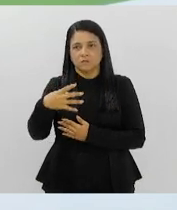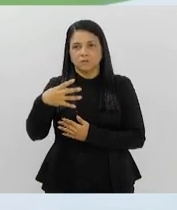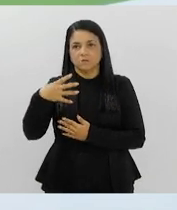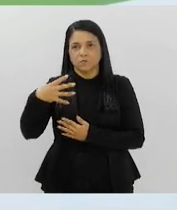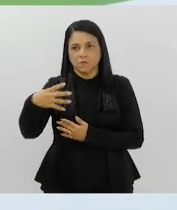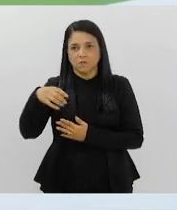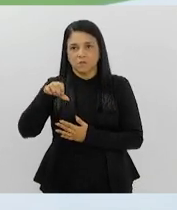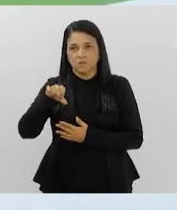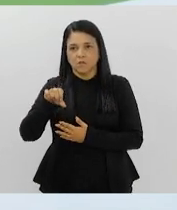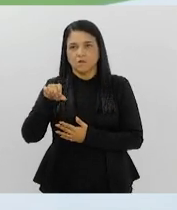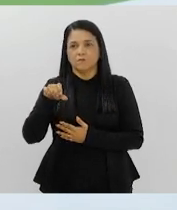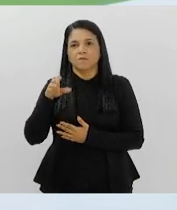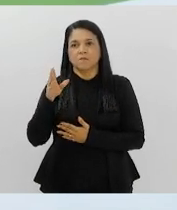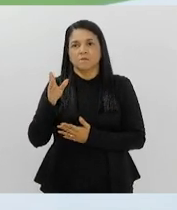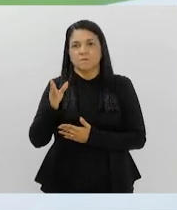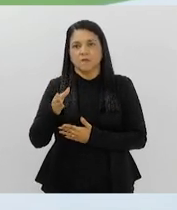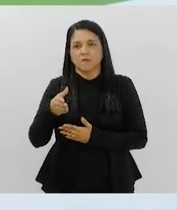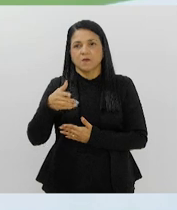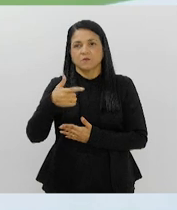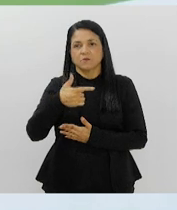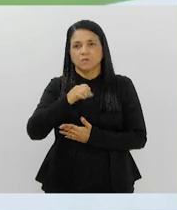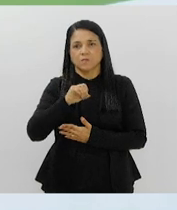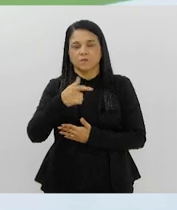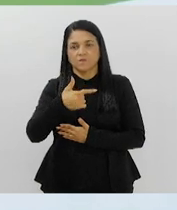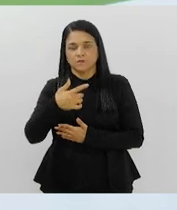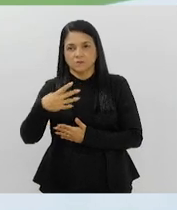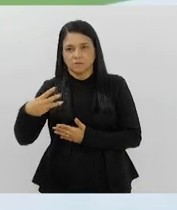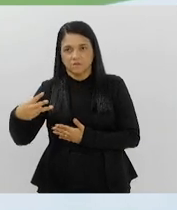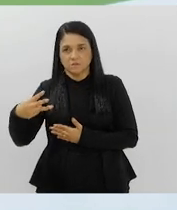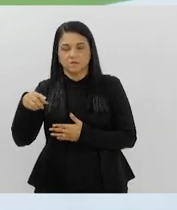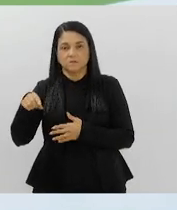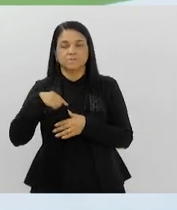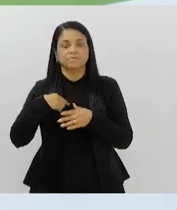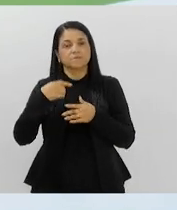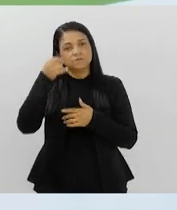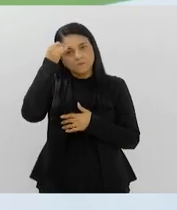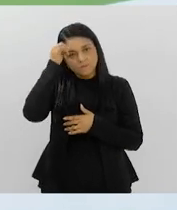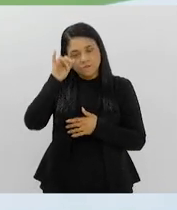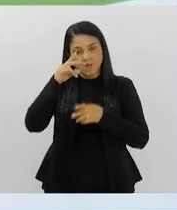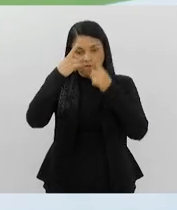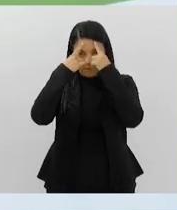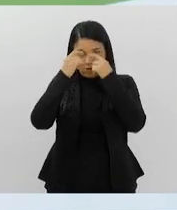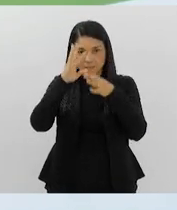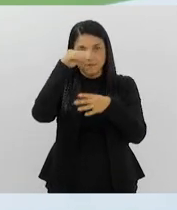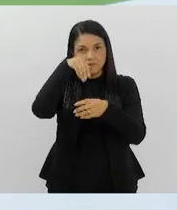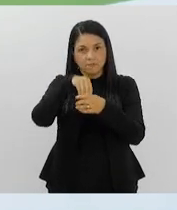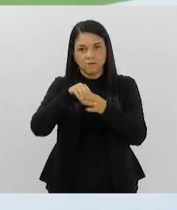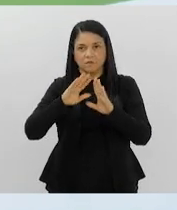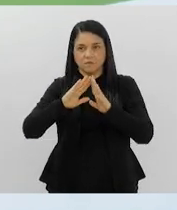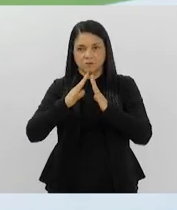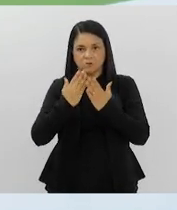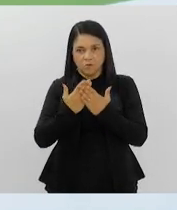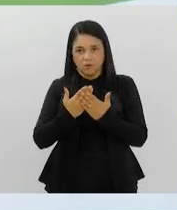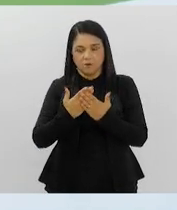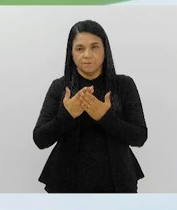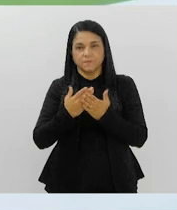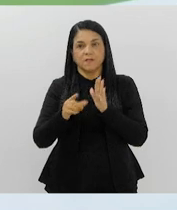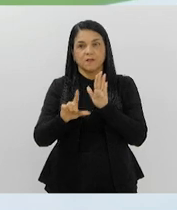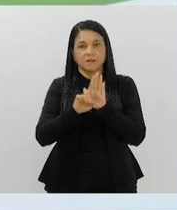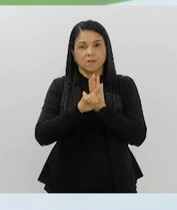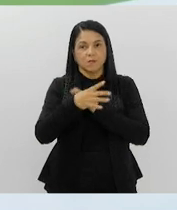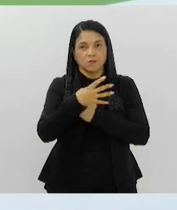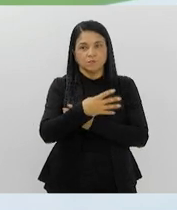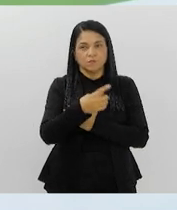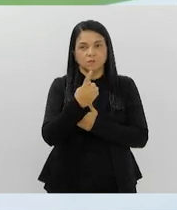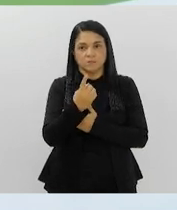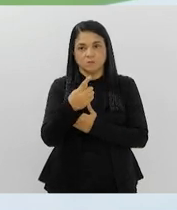4.441/2023, que fala sobre o programa estadual de prevenção contra a violência praticada nas dependências escolares. Nós vamos trazer o nosso caçula, nosso